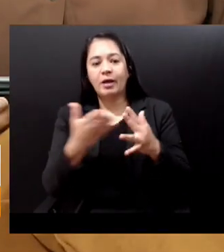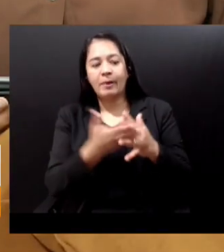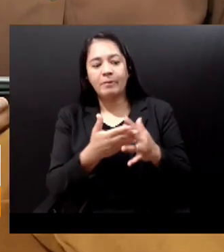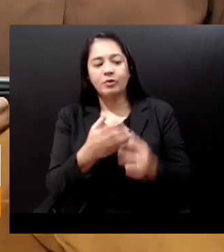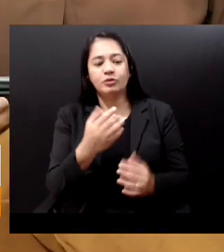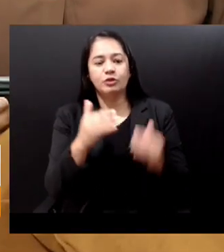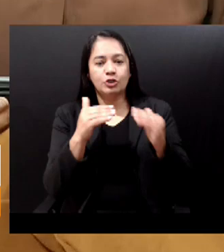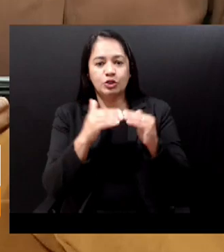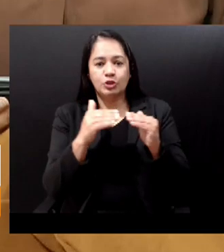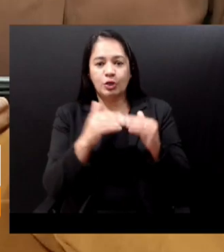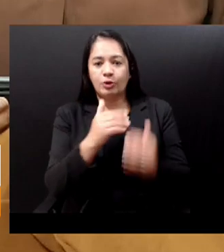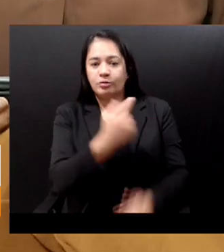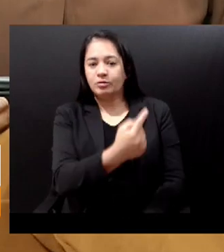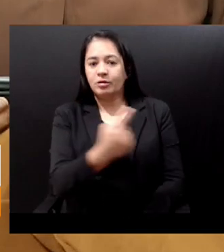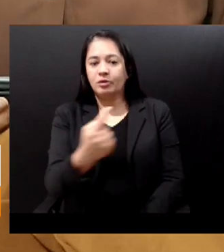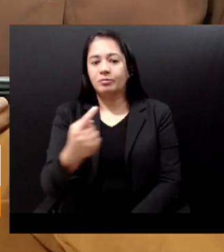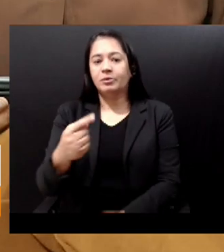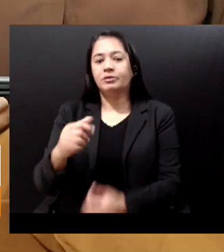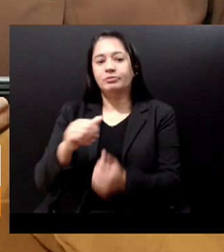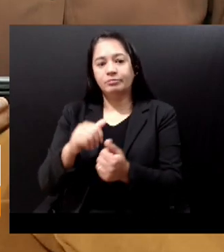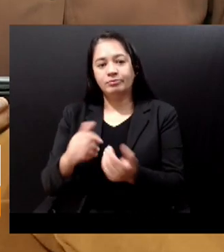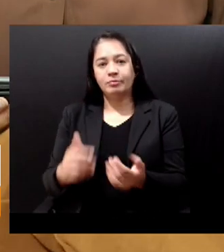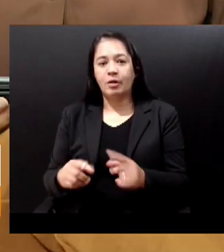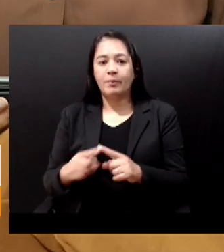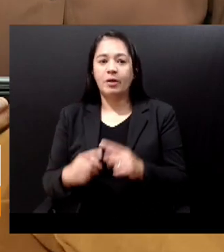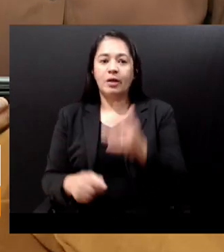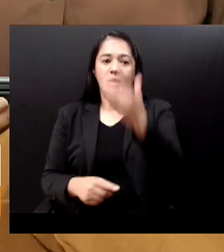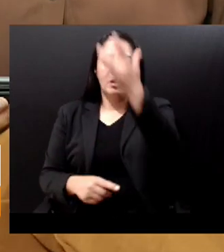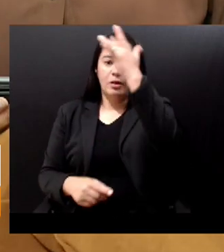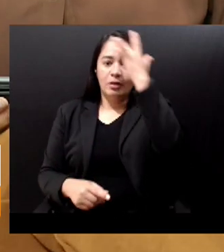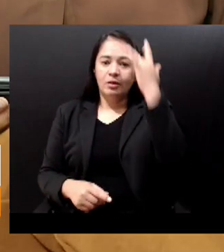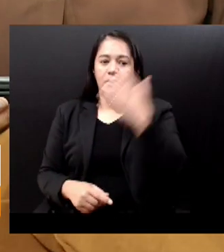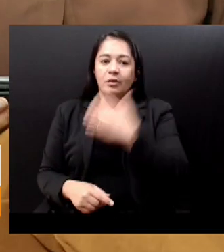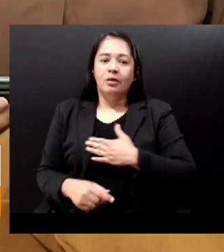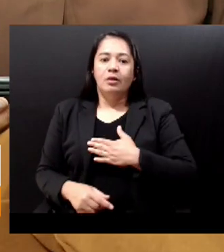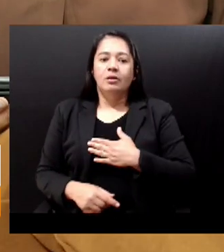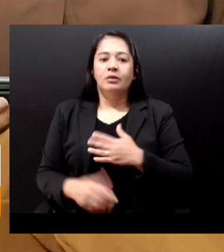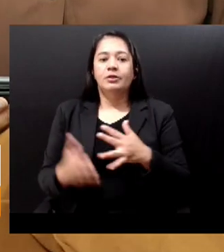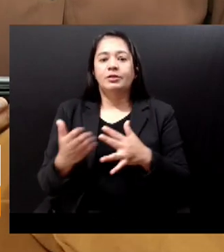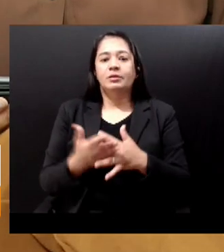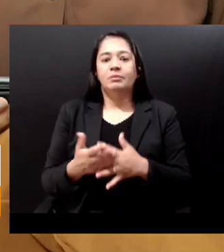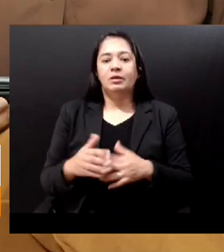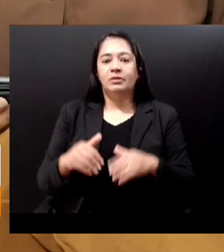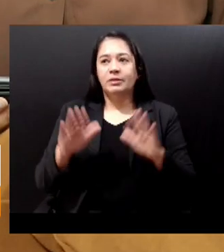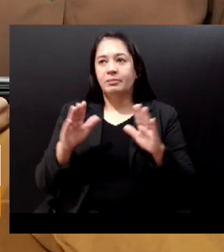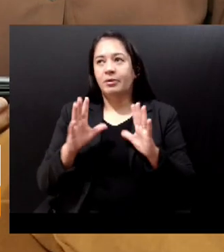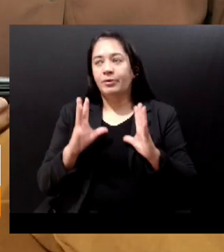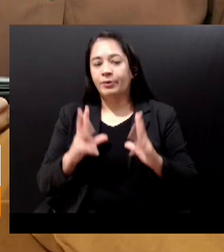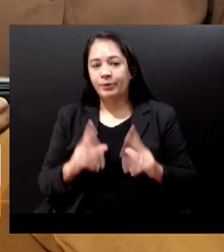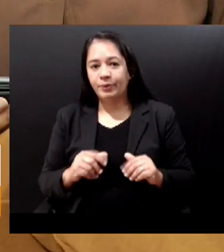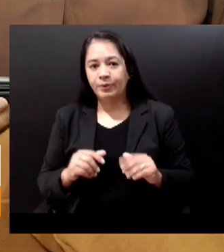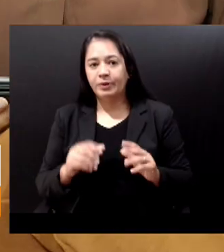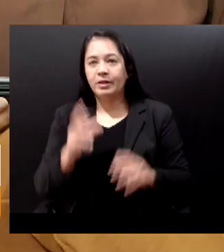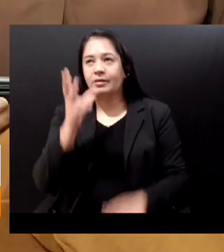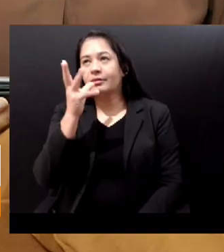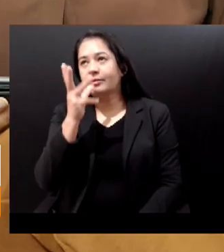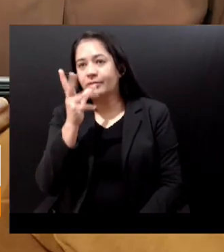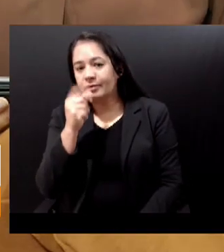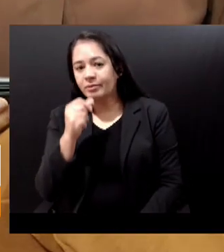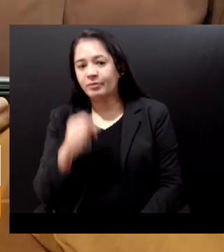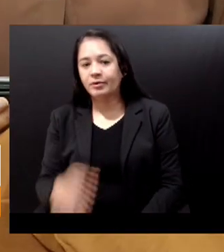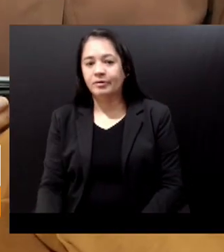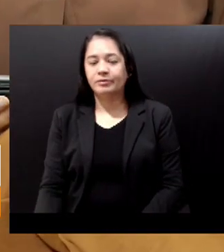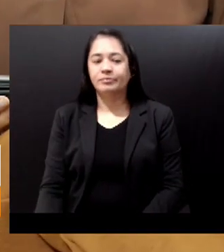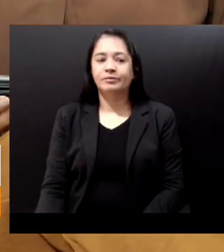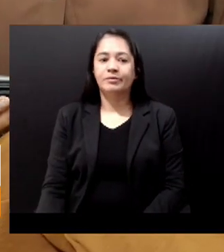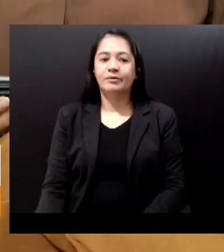se adequando. Tem gente que gosta de pausas mais longas, pausas mais curtas, pausas longas, às vezes no meio do exercício.